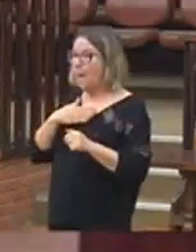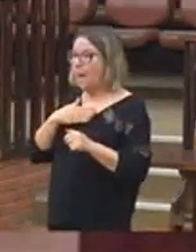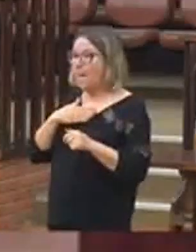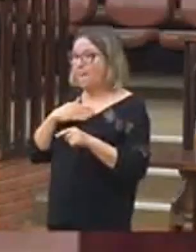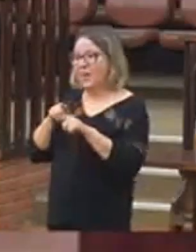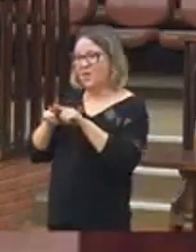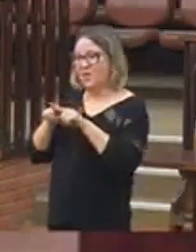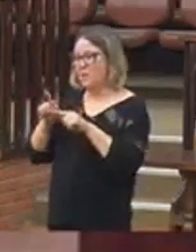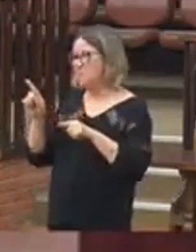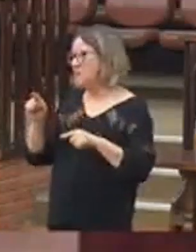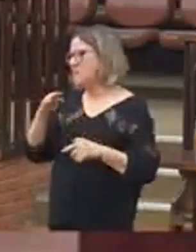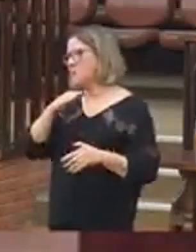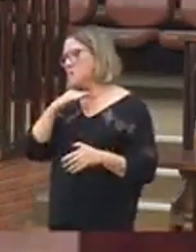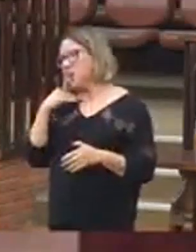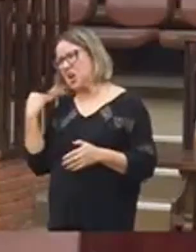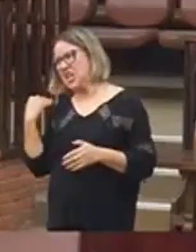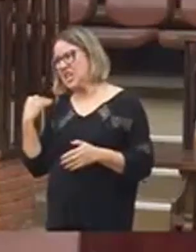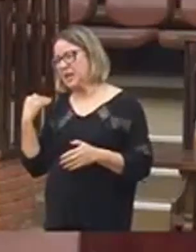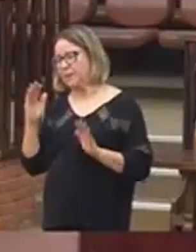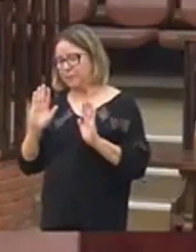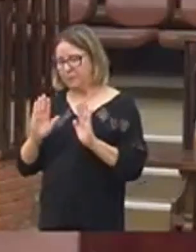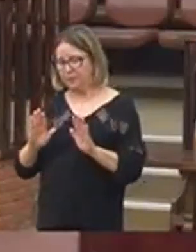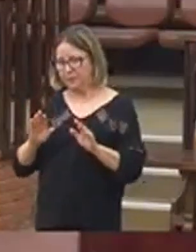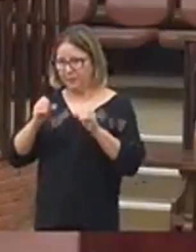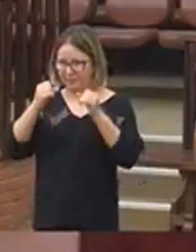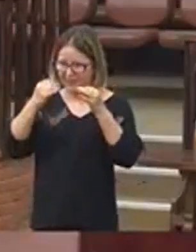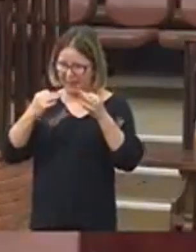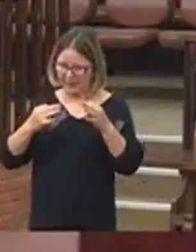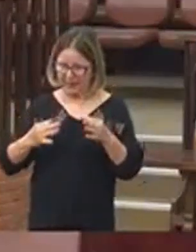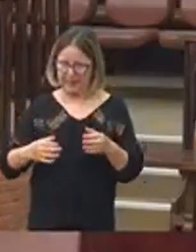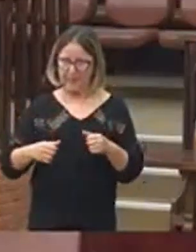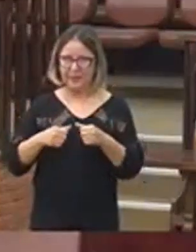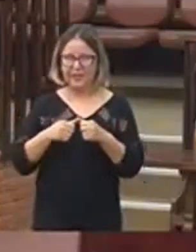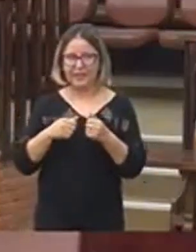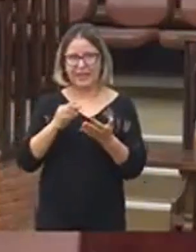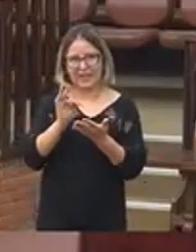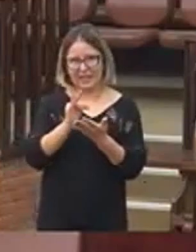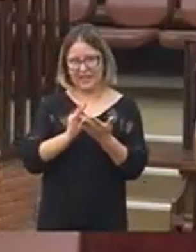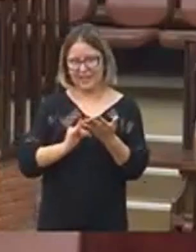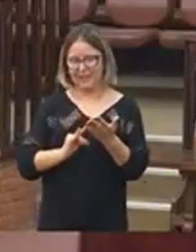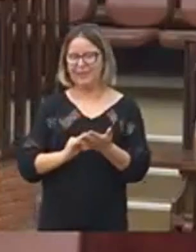Nós vamos analisar um pouquinho esse texto.